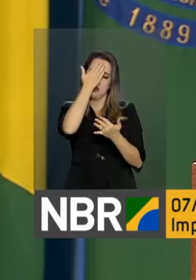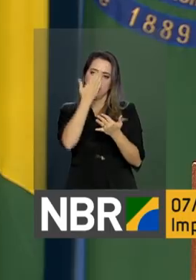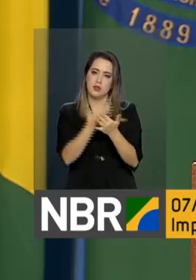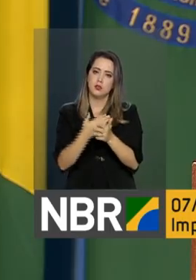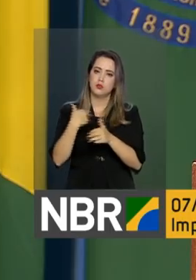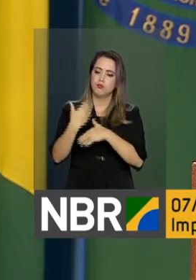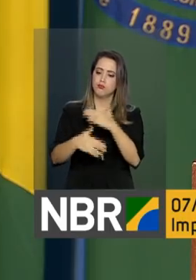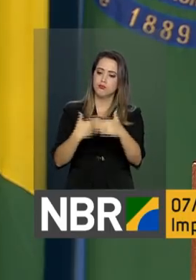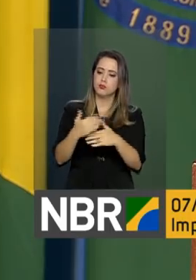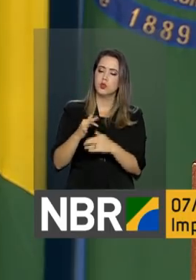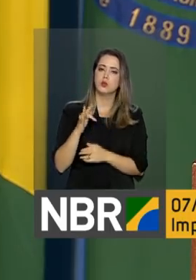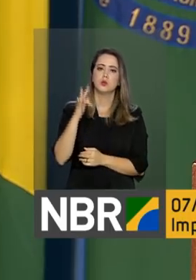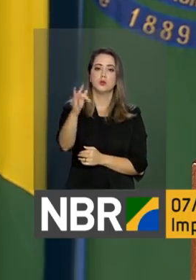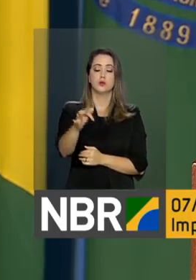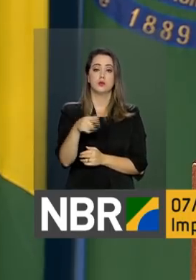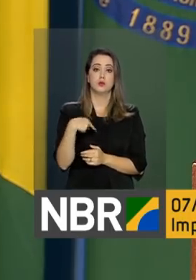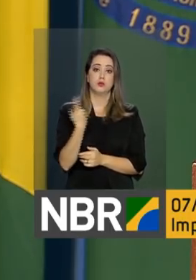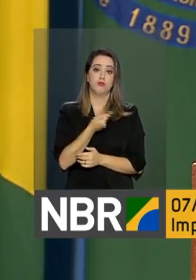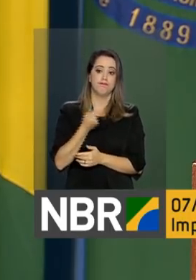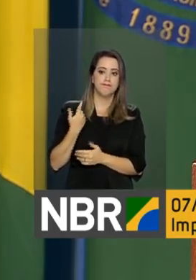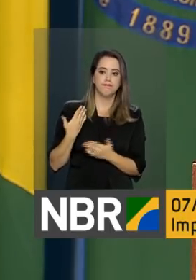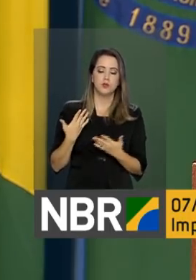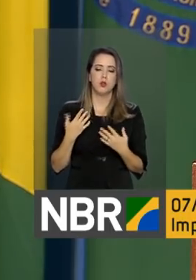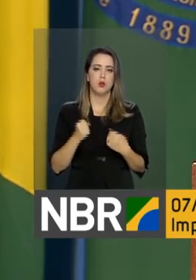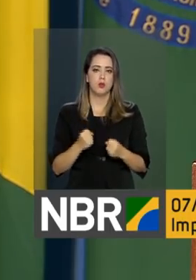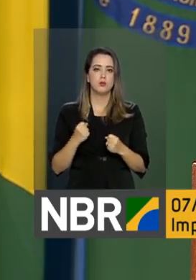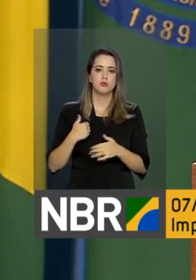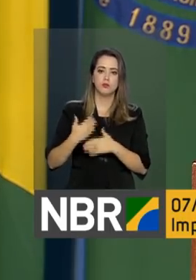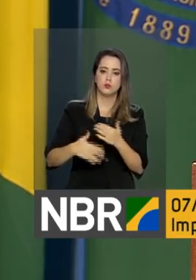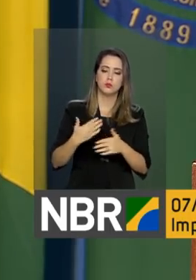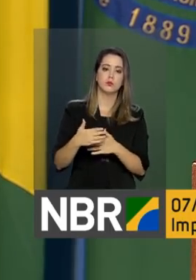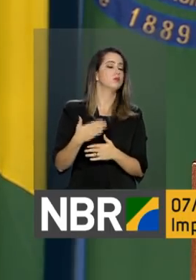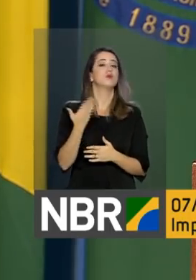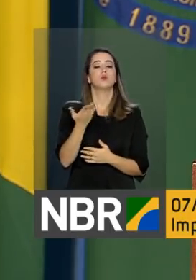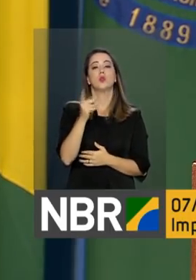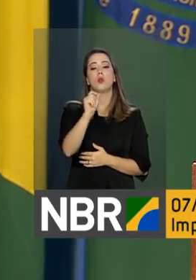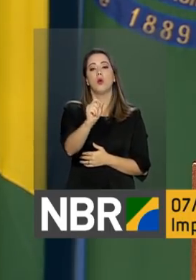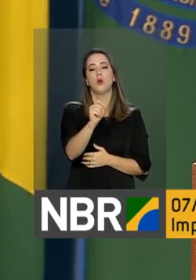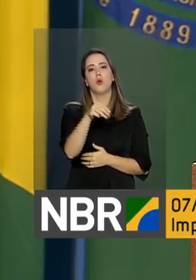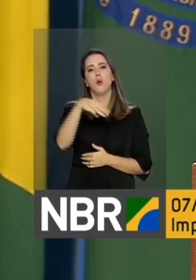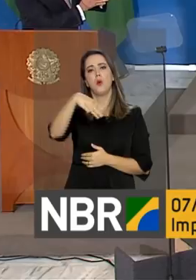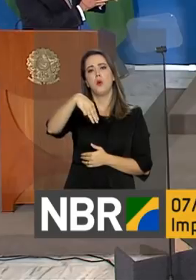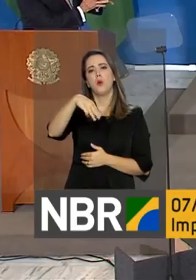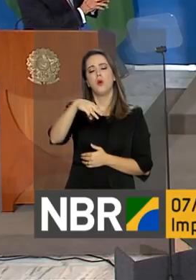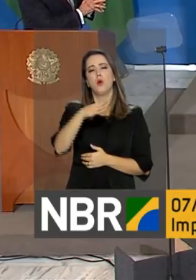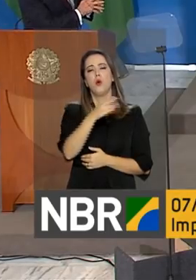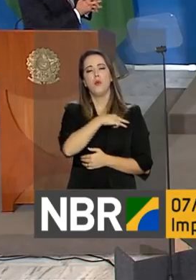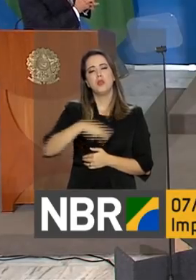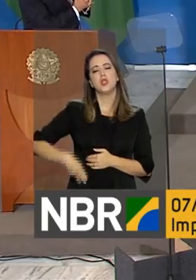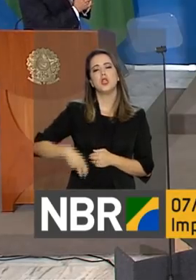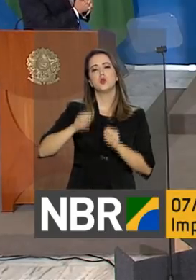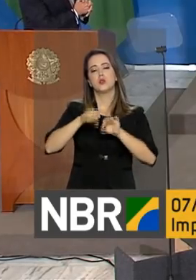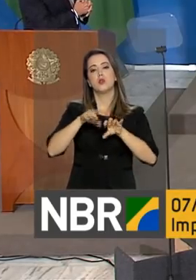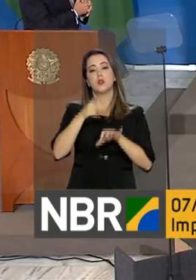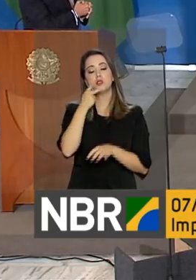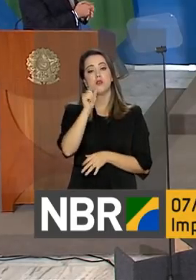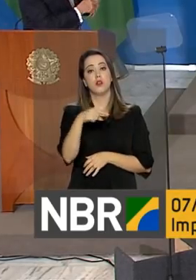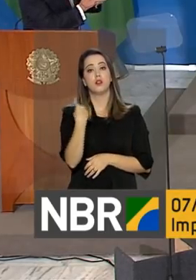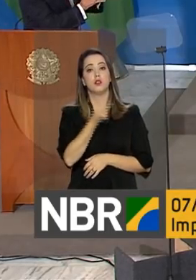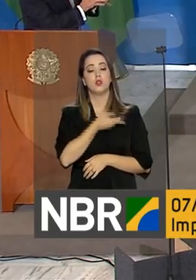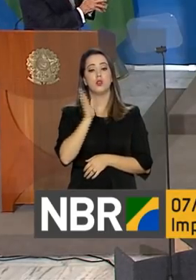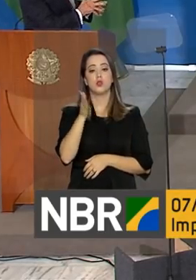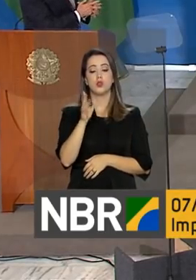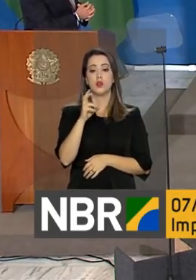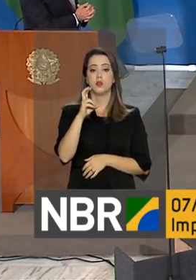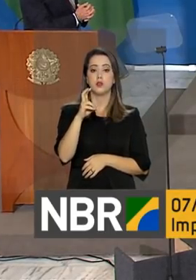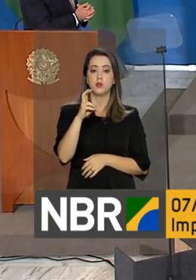move em tudo que nós fazemos. Aliás, quando o Mendonça conta que nós completamos 500 mil vagas